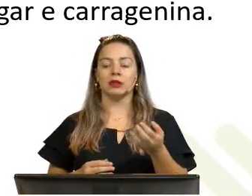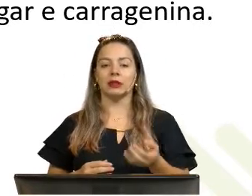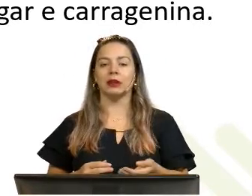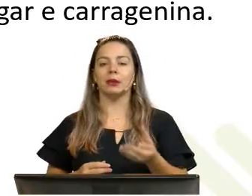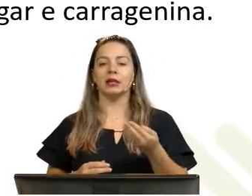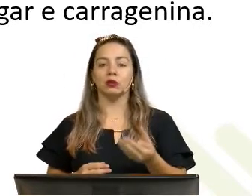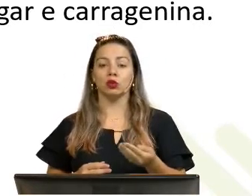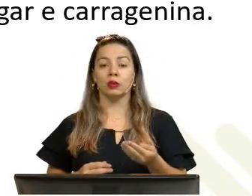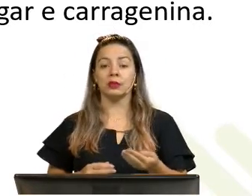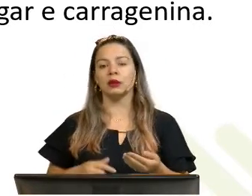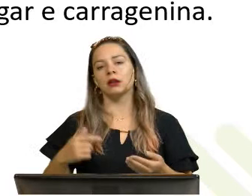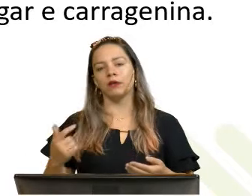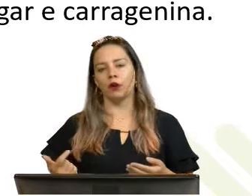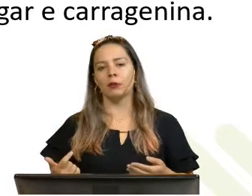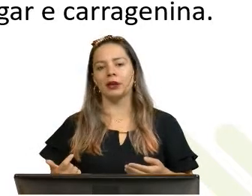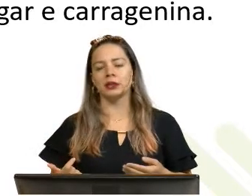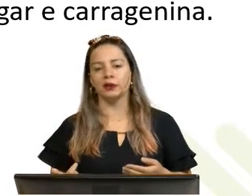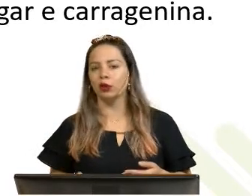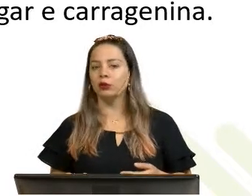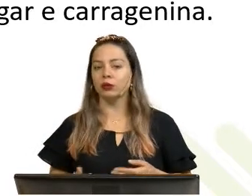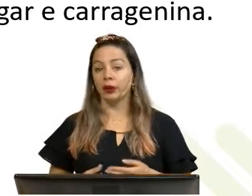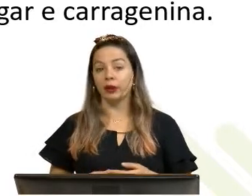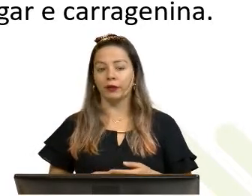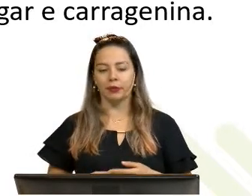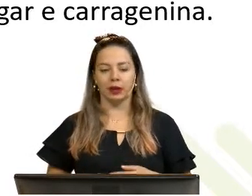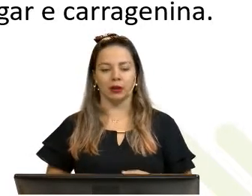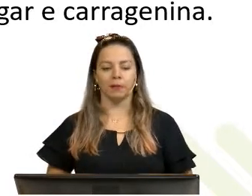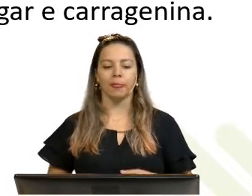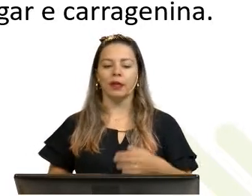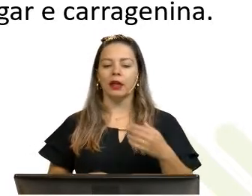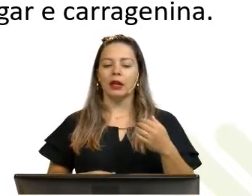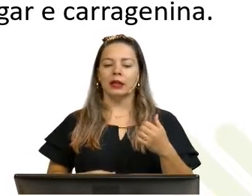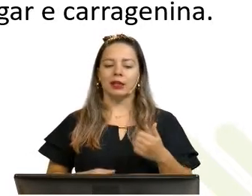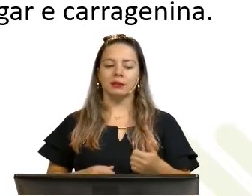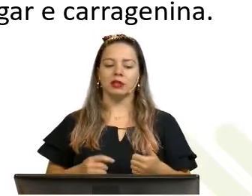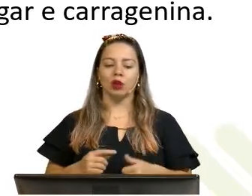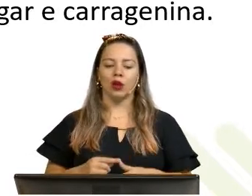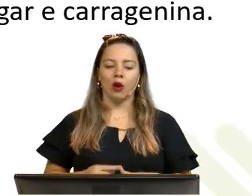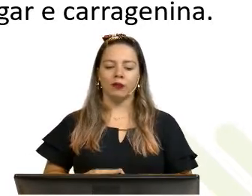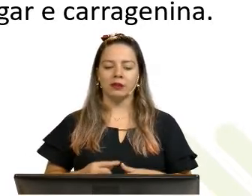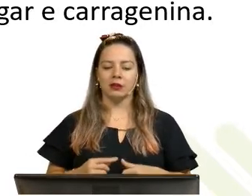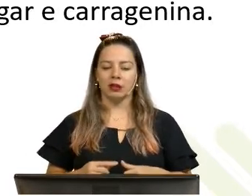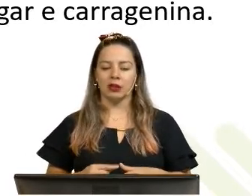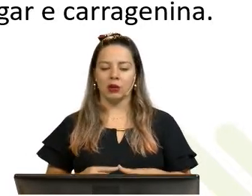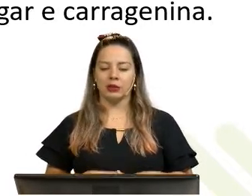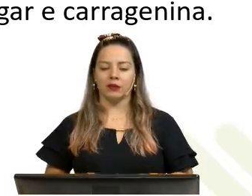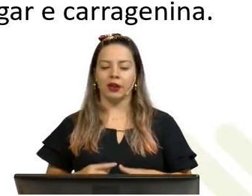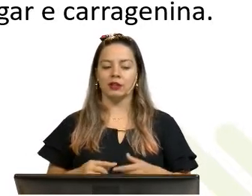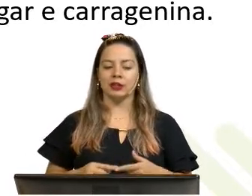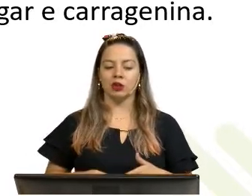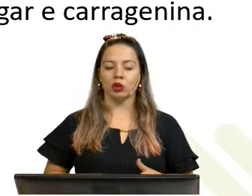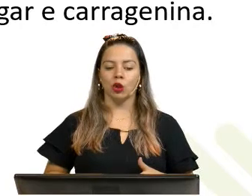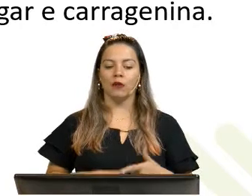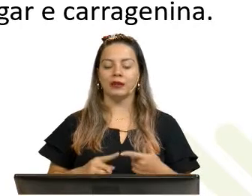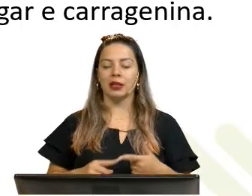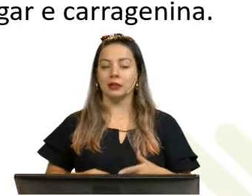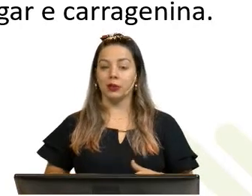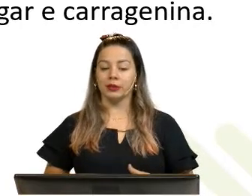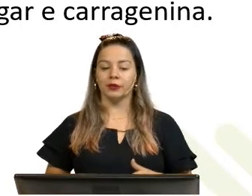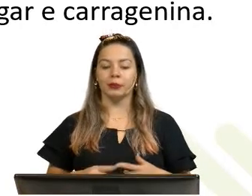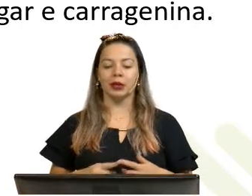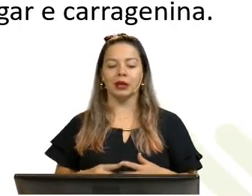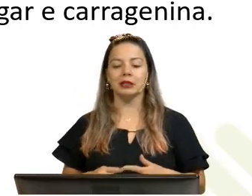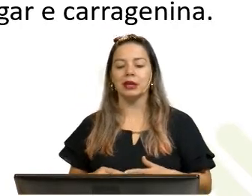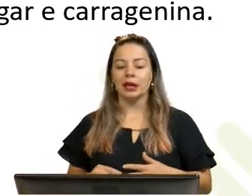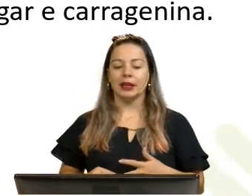algas pela liberação de toxinas que forma esse fenômeno da maré vermelha temos as florestas que são as algas verdes as rotas das